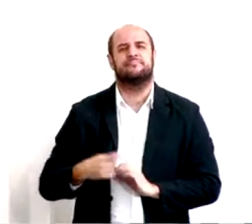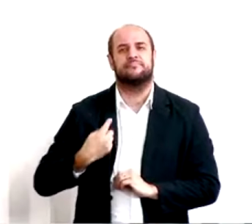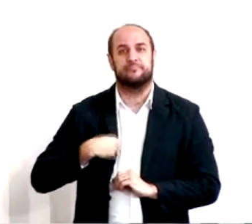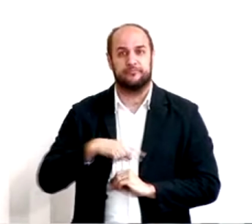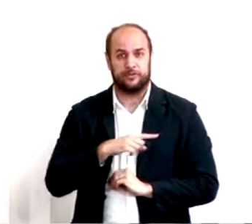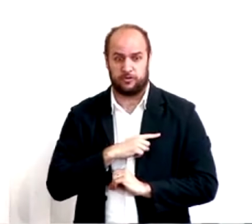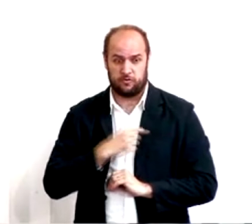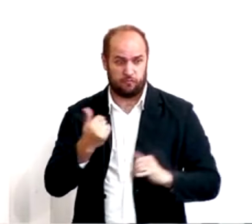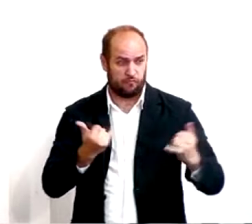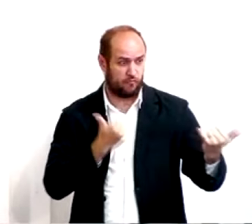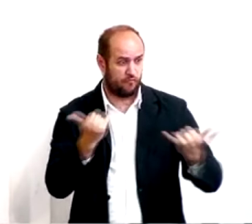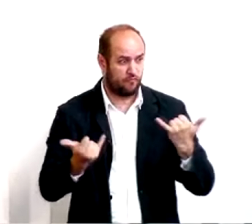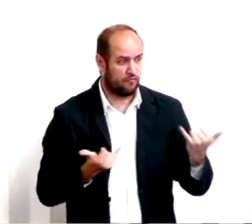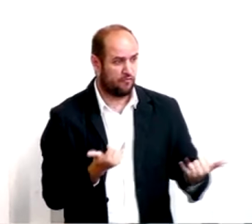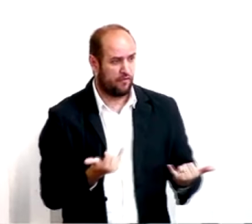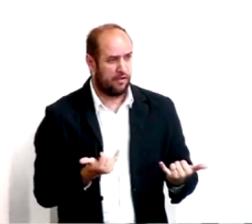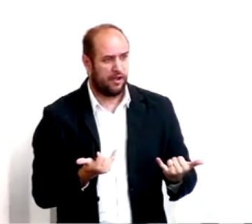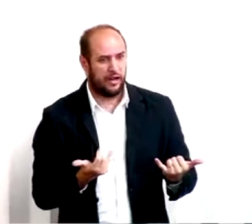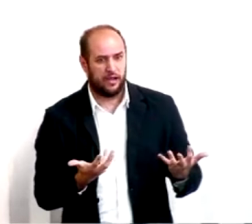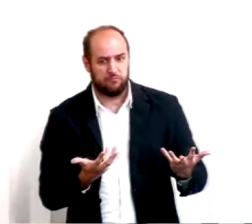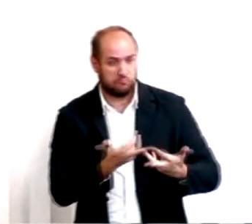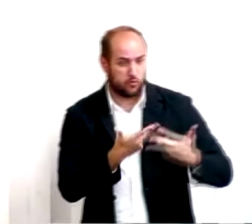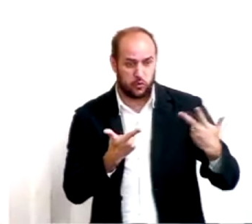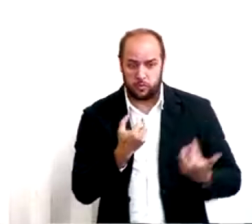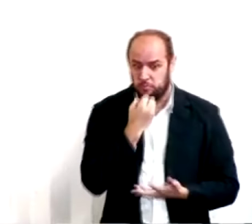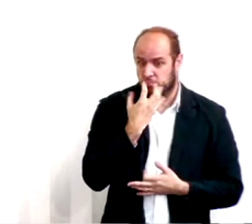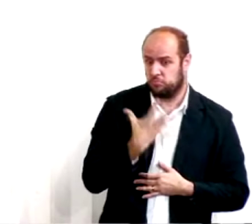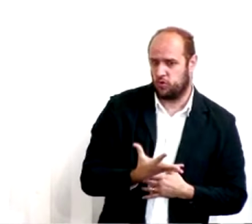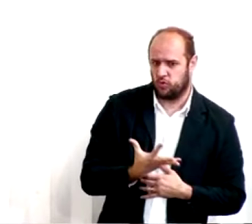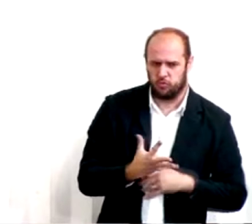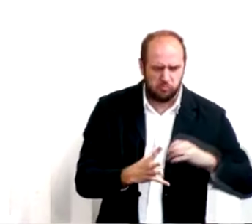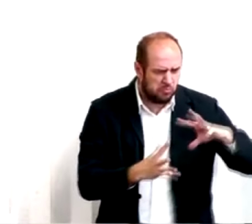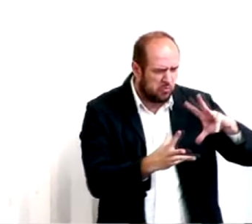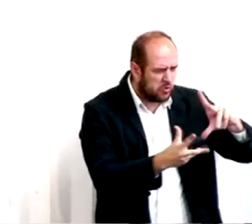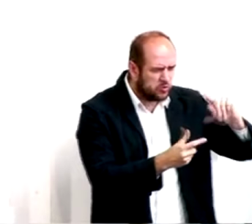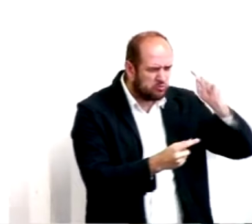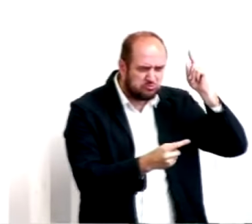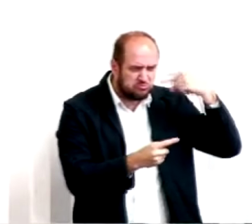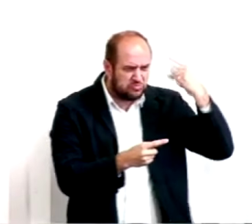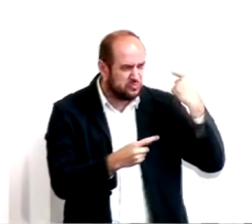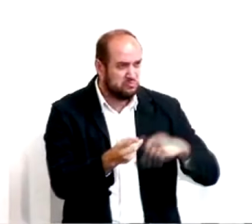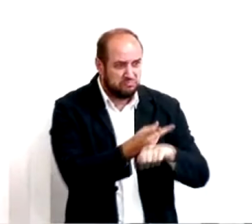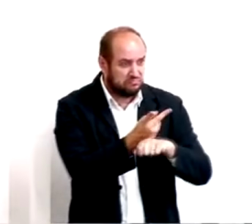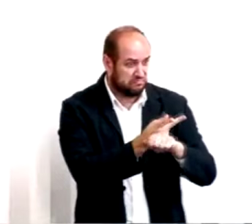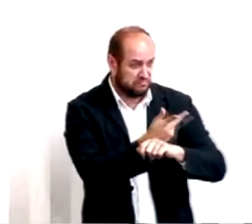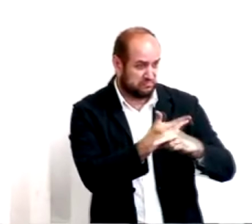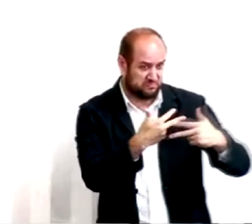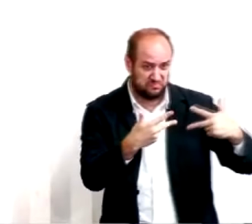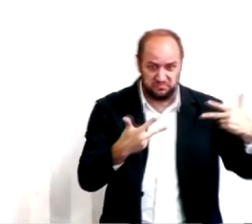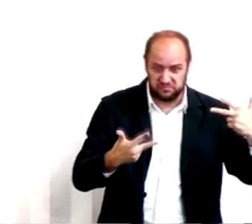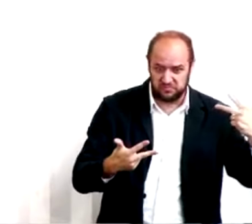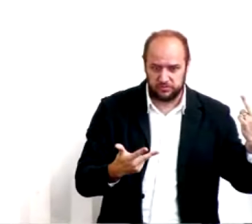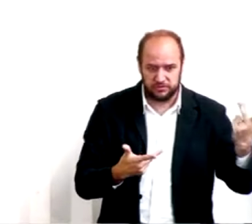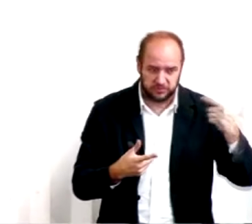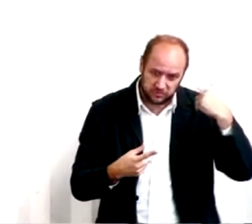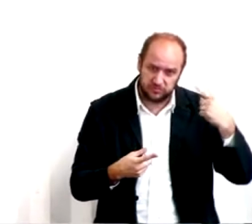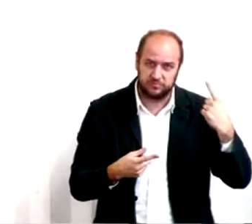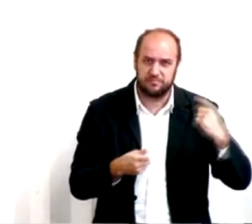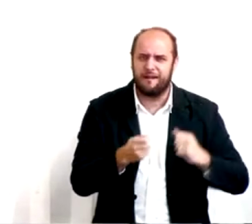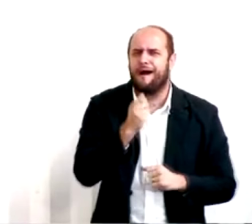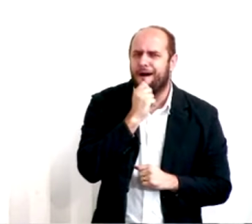somos elogiados muitas vezes diante de um mundo enlouquecido em busca dos seus Ídolos ainda assim